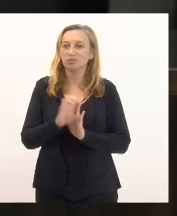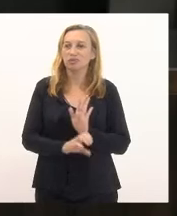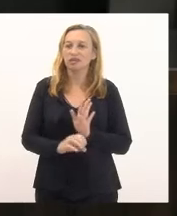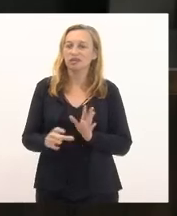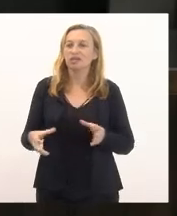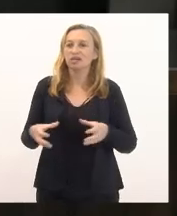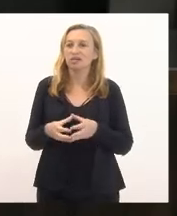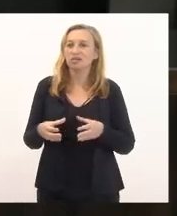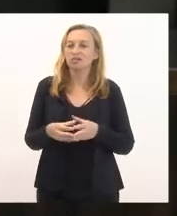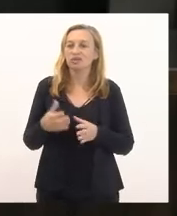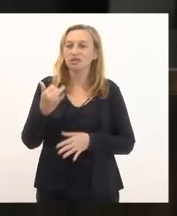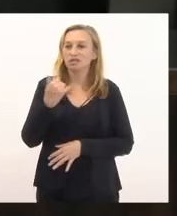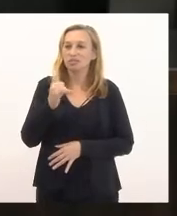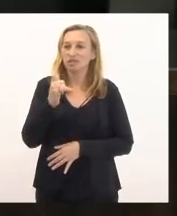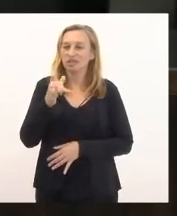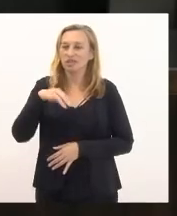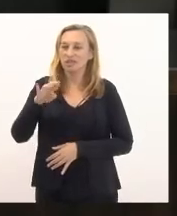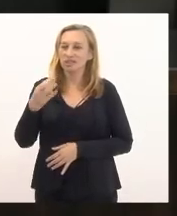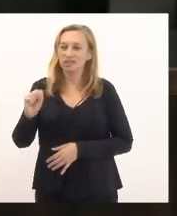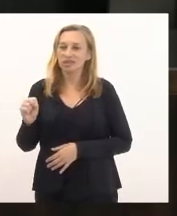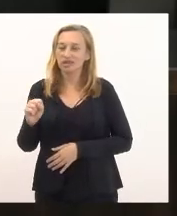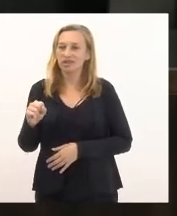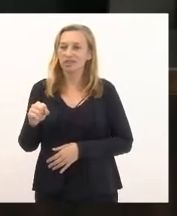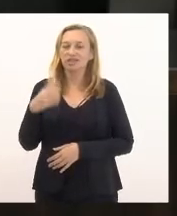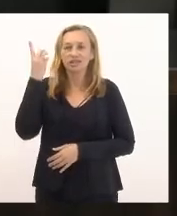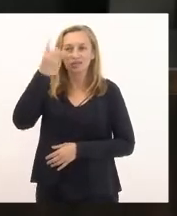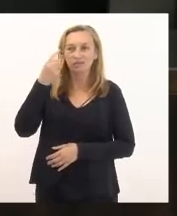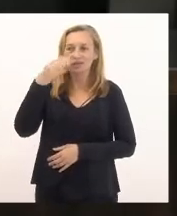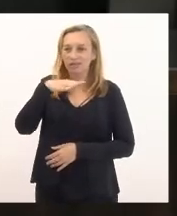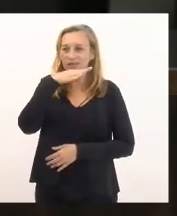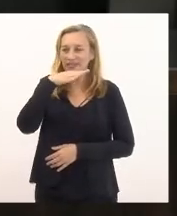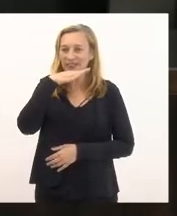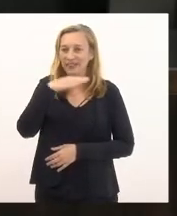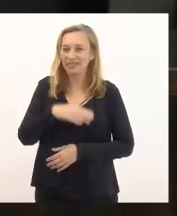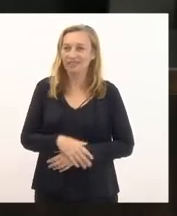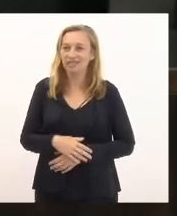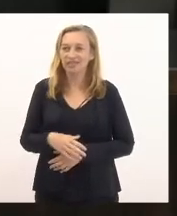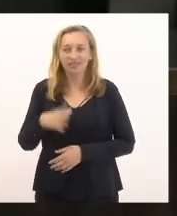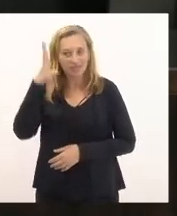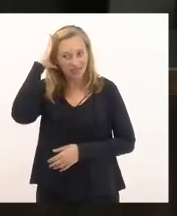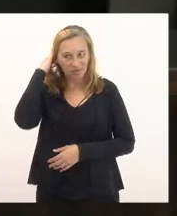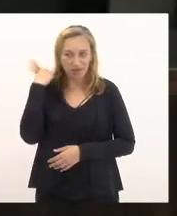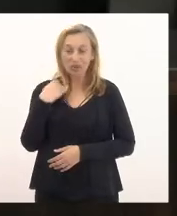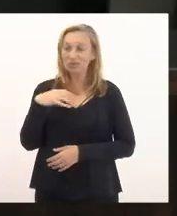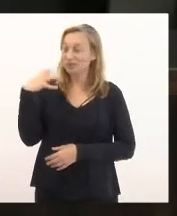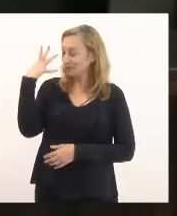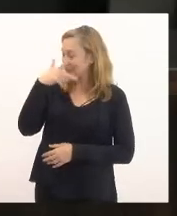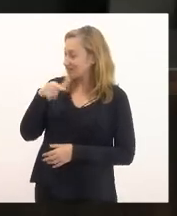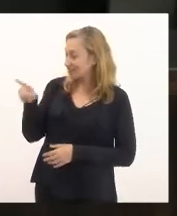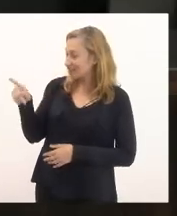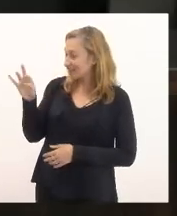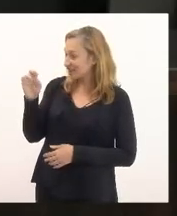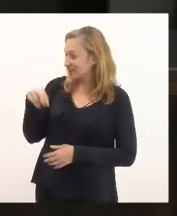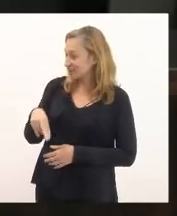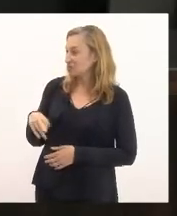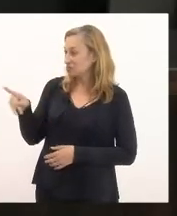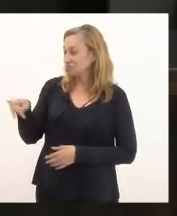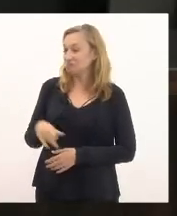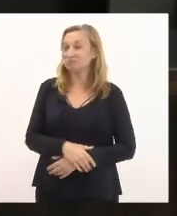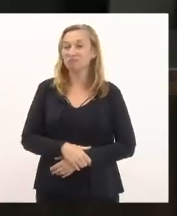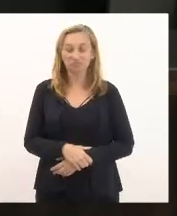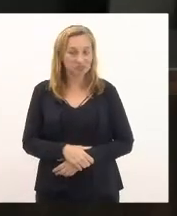Comissão de Minas e Energia, deputado Chiquinho da Mangueira. Está com cabelo bonito, hein, Wanderson?